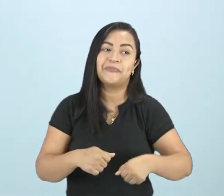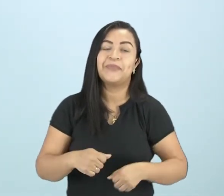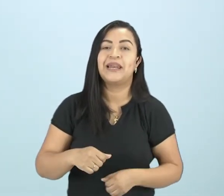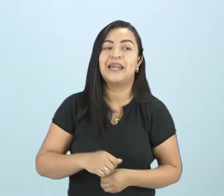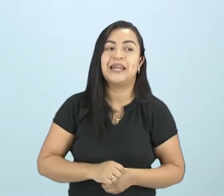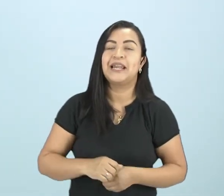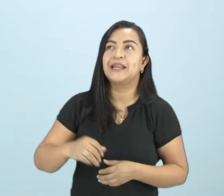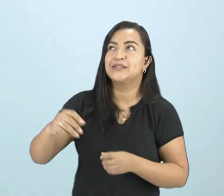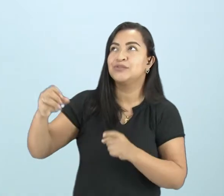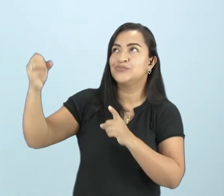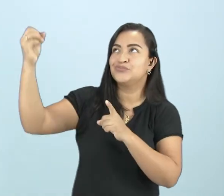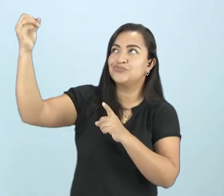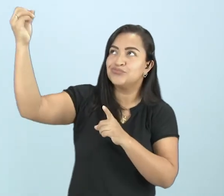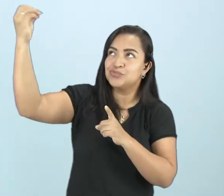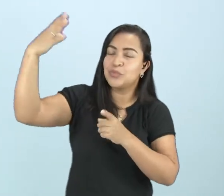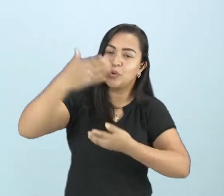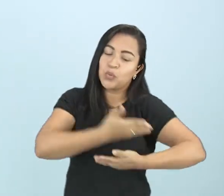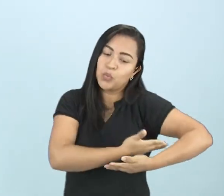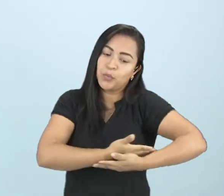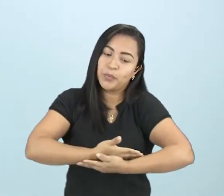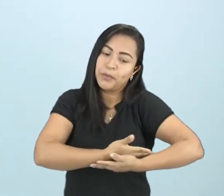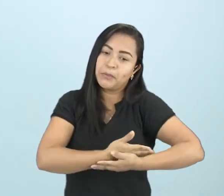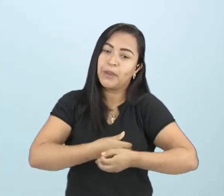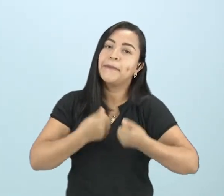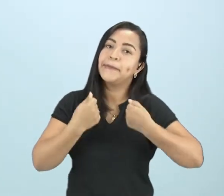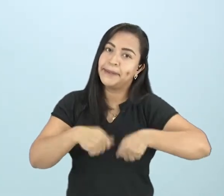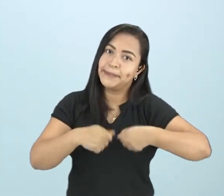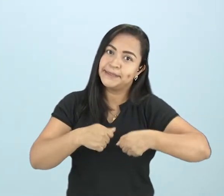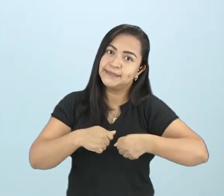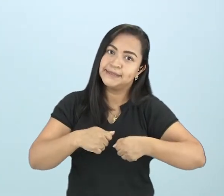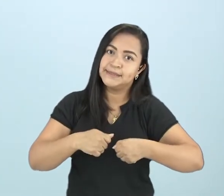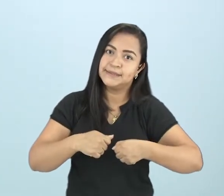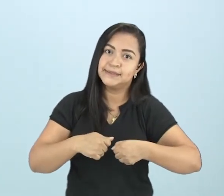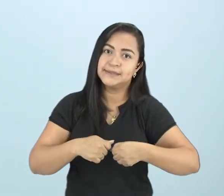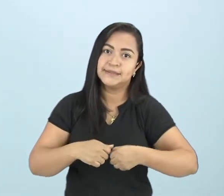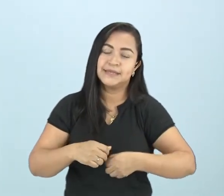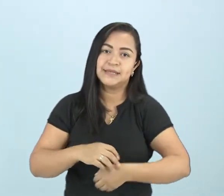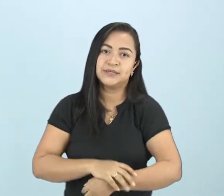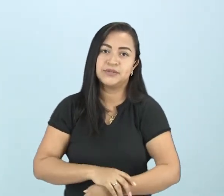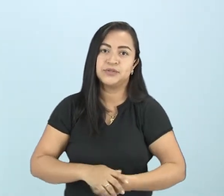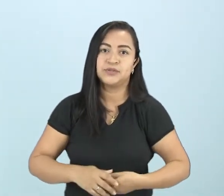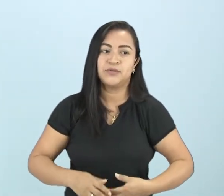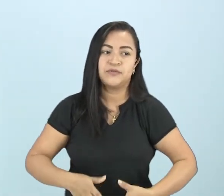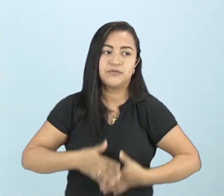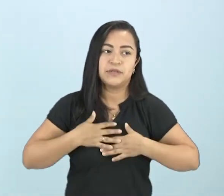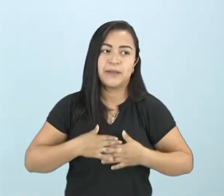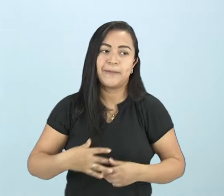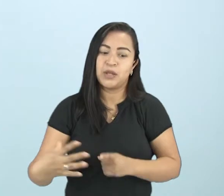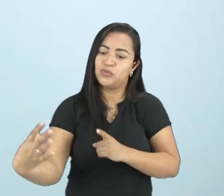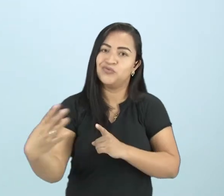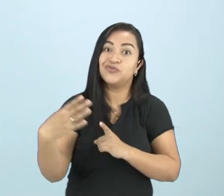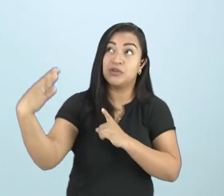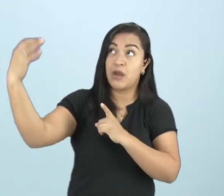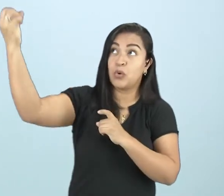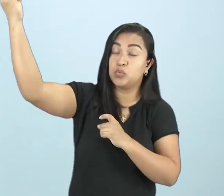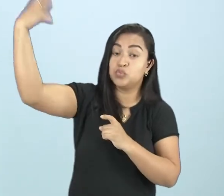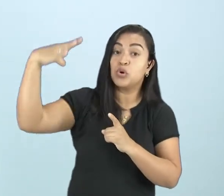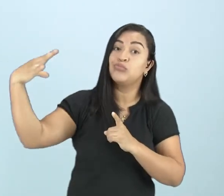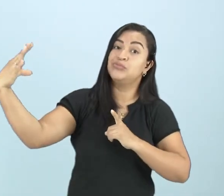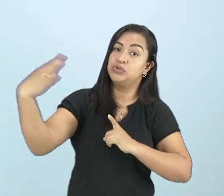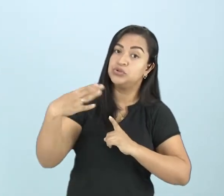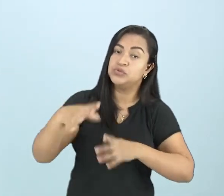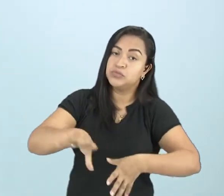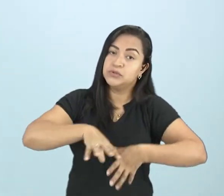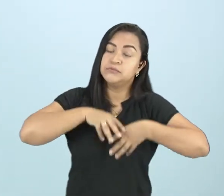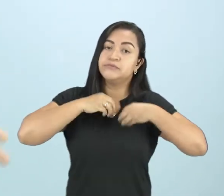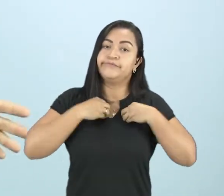é para ajudar no crescimento. A gente tem certas vitaminas que são estimuladas, não são fabricadas a partir do sol, mas são